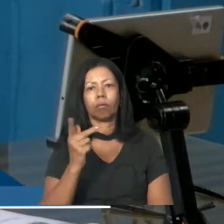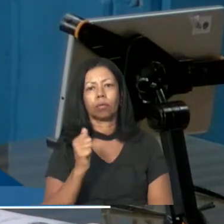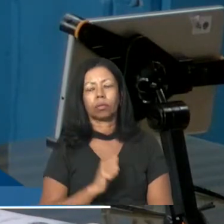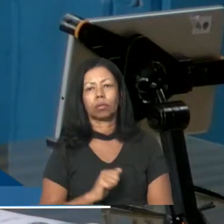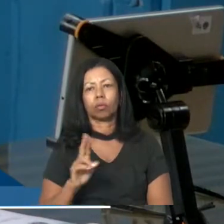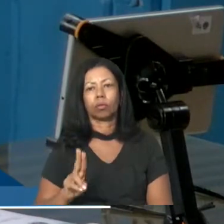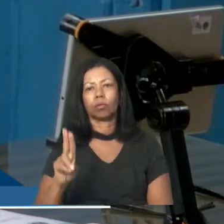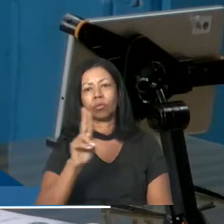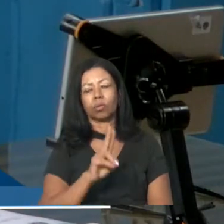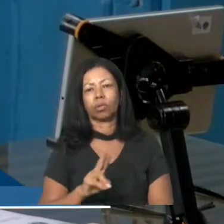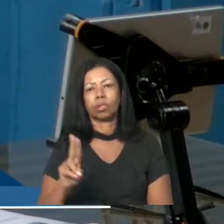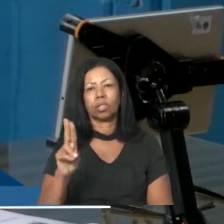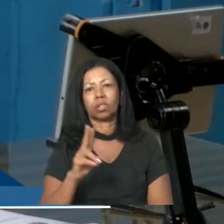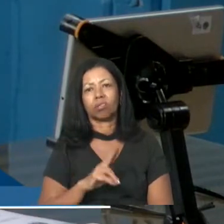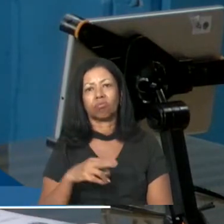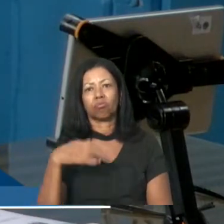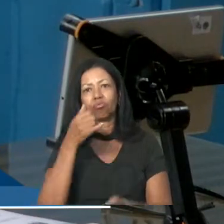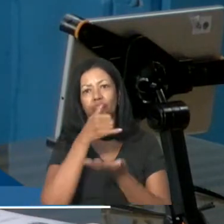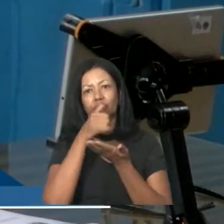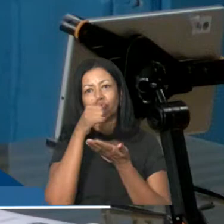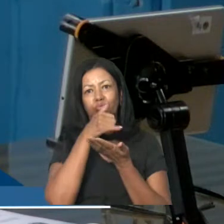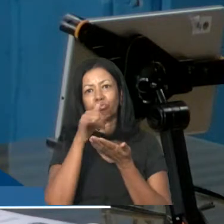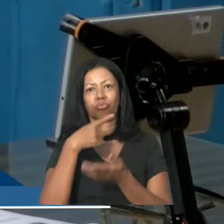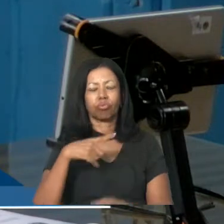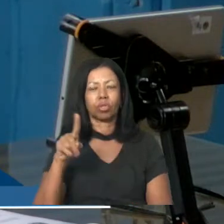Jovem usando cocaína.